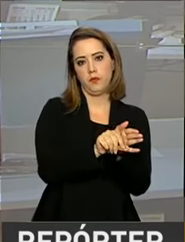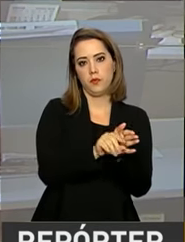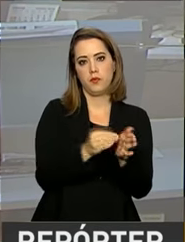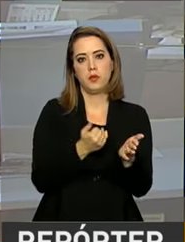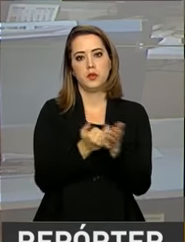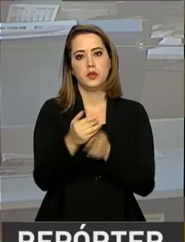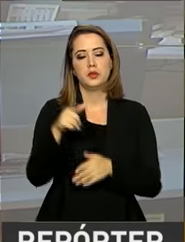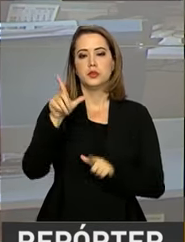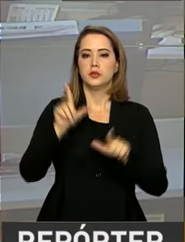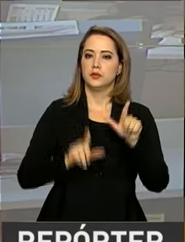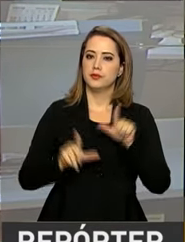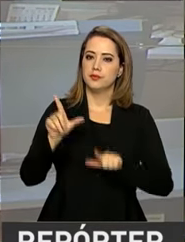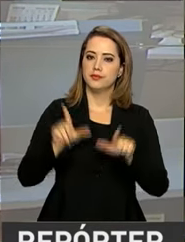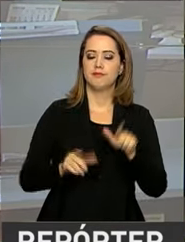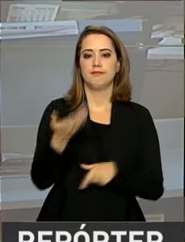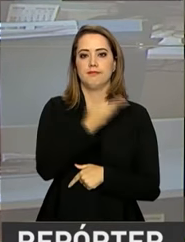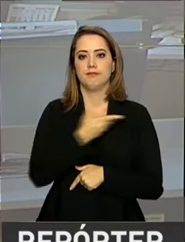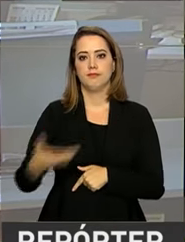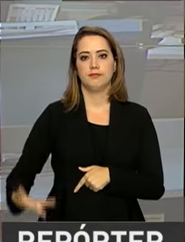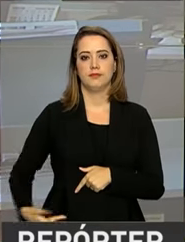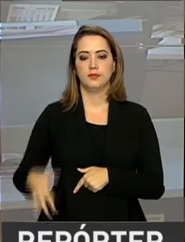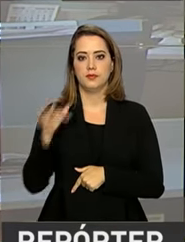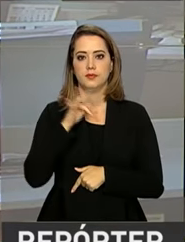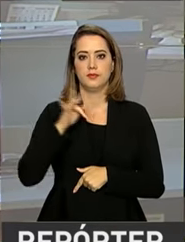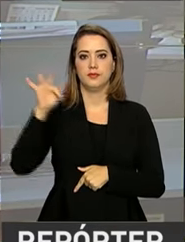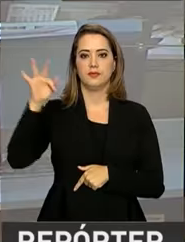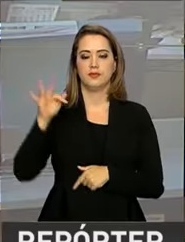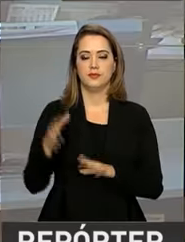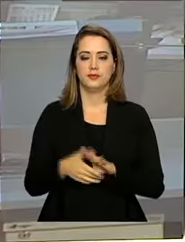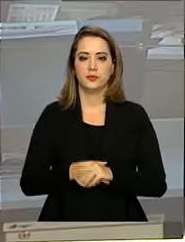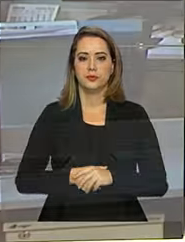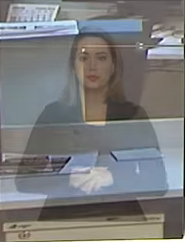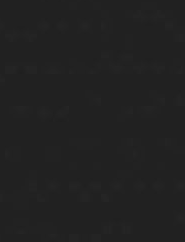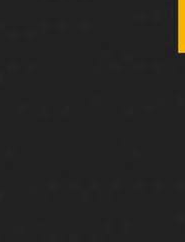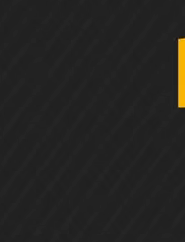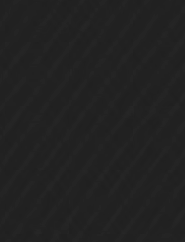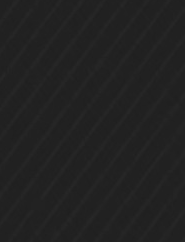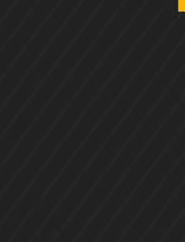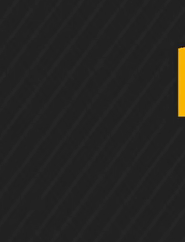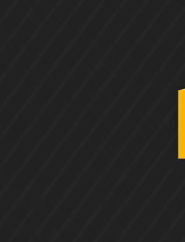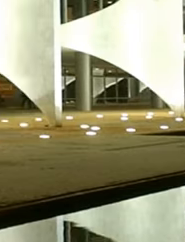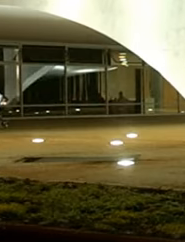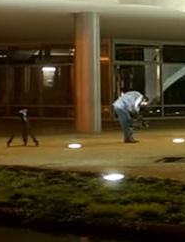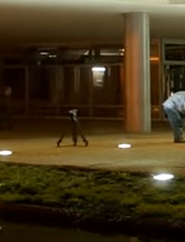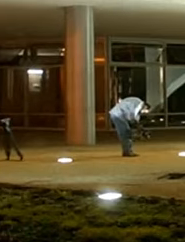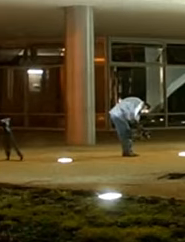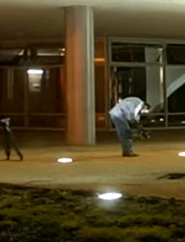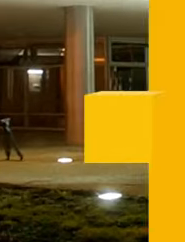Continue com a gente aqui na NBR, a TV do governo federal.